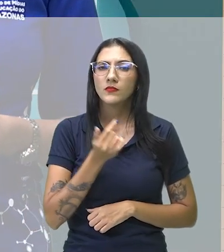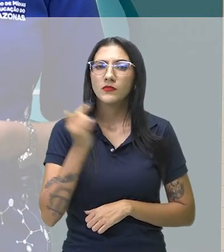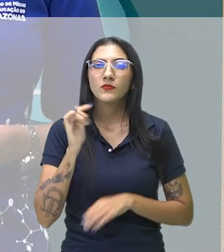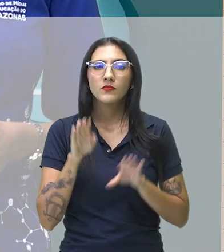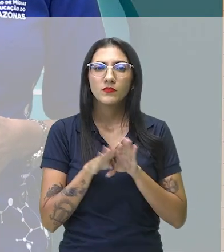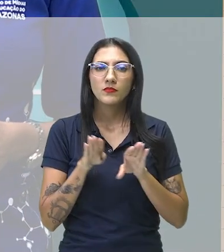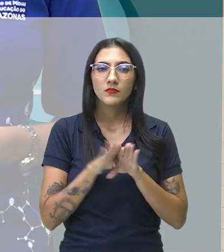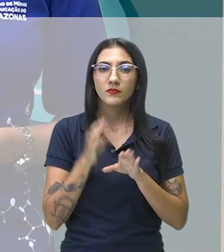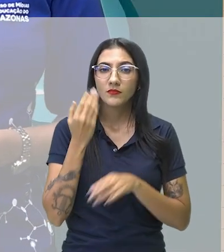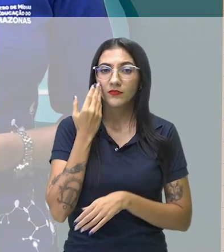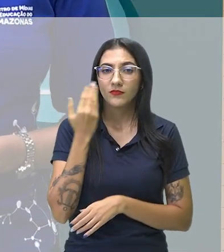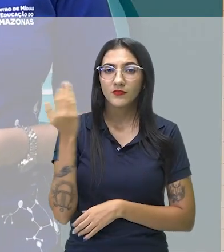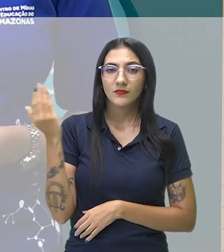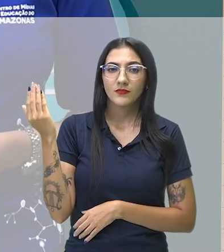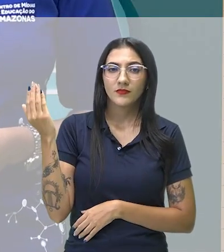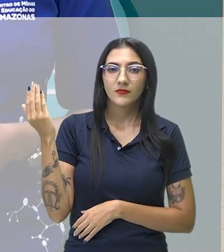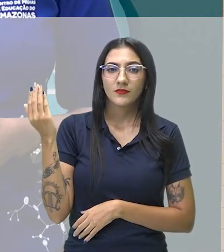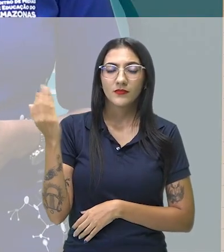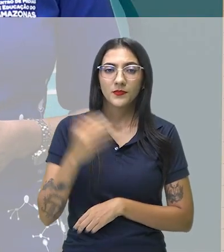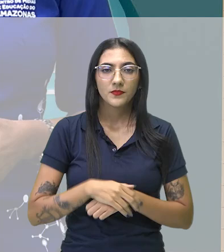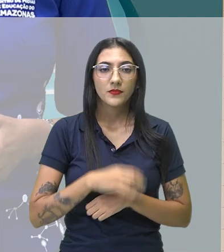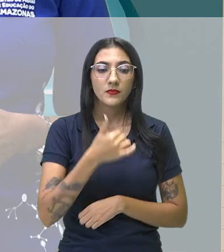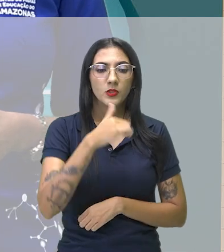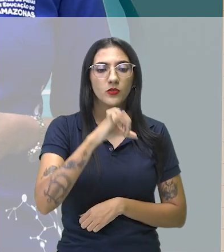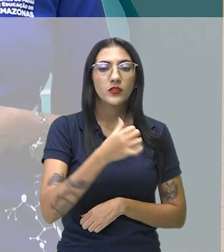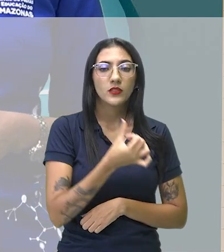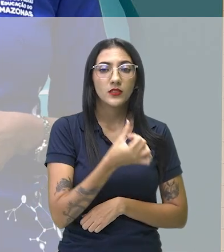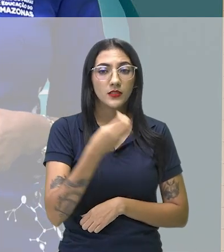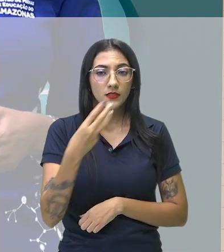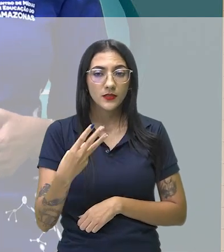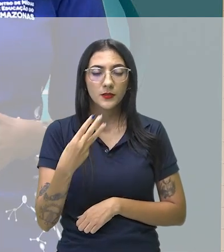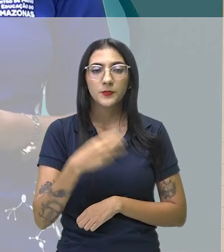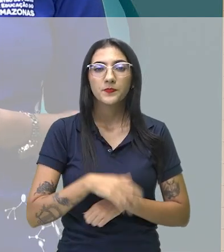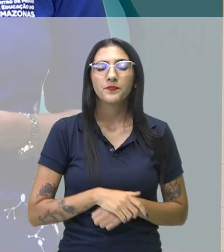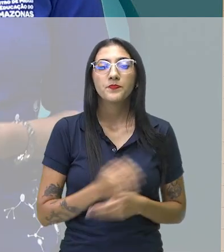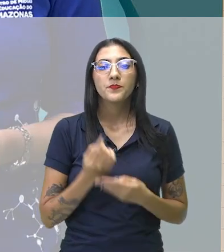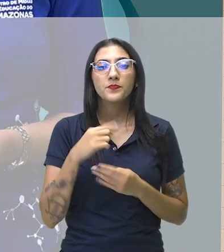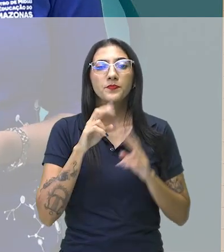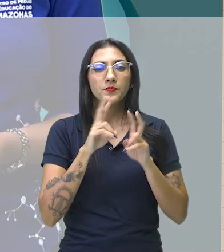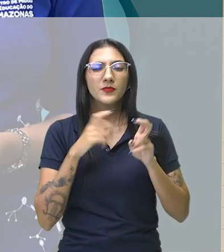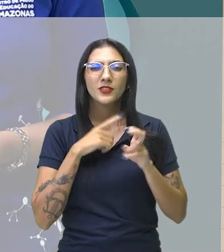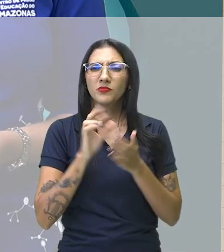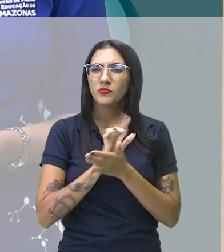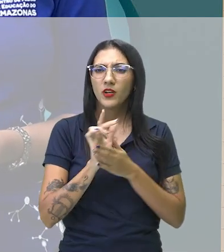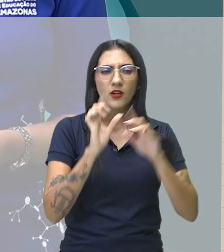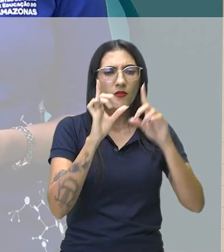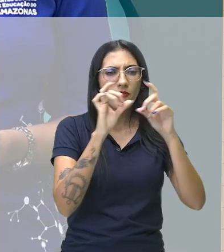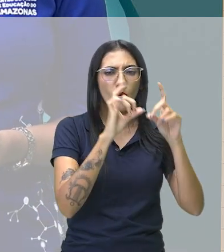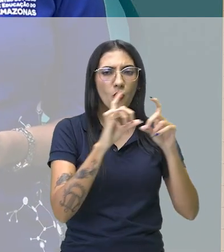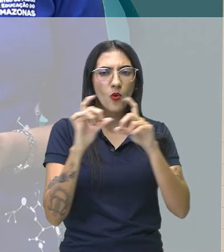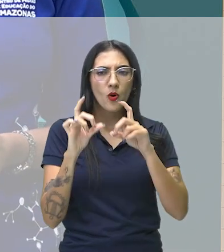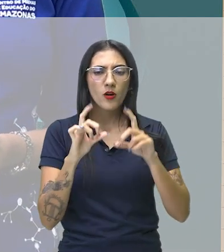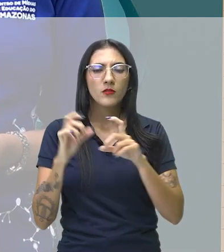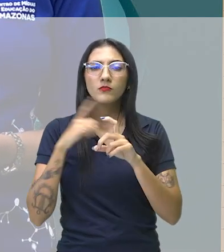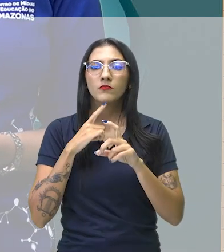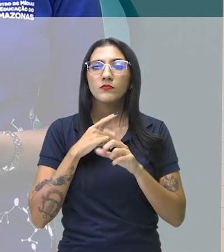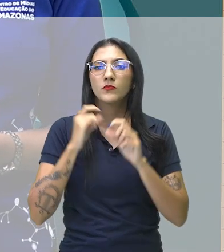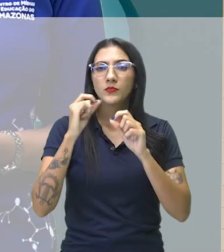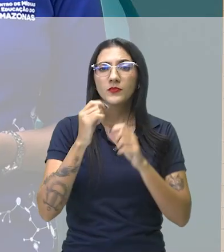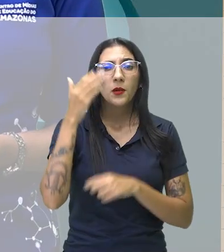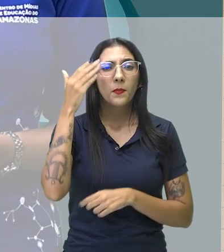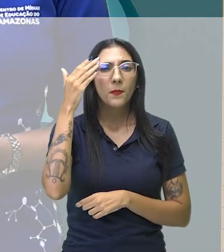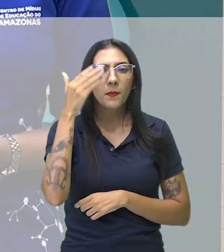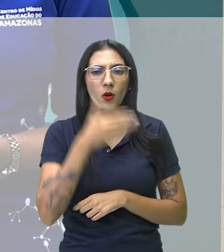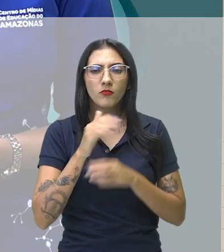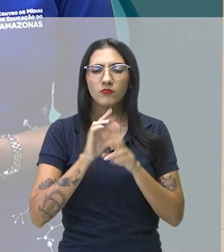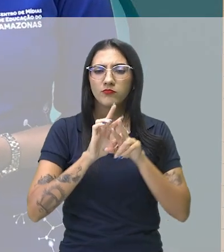obra, A Marcha dos Direitos Civis, de Gordon Parks, 1963. Uma série de fotografias que documentam